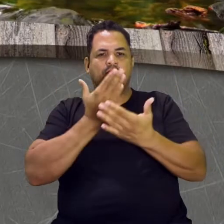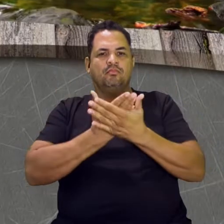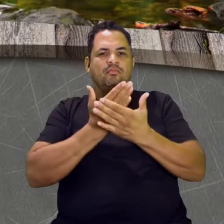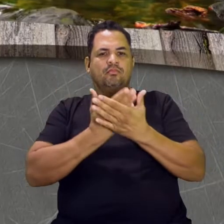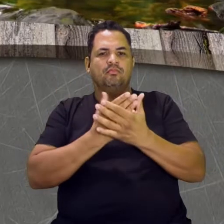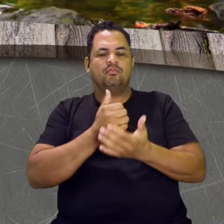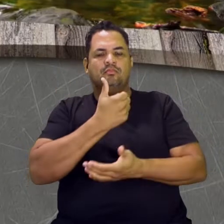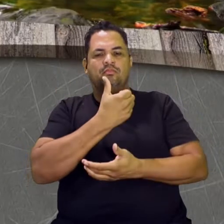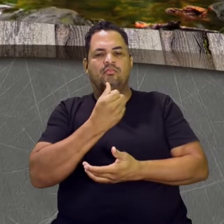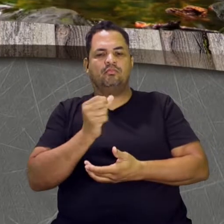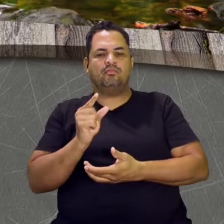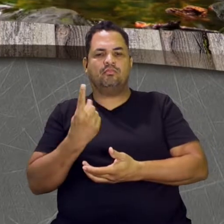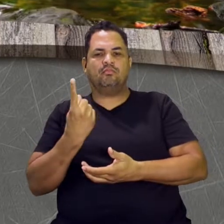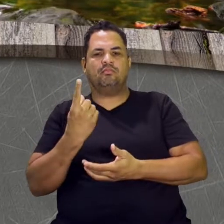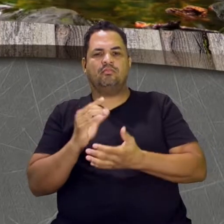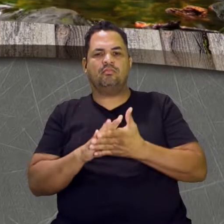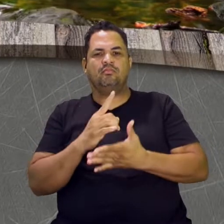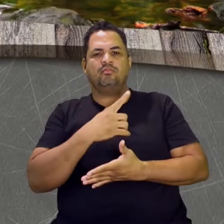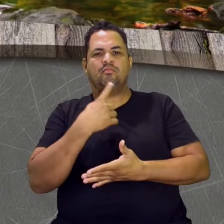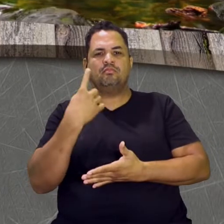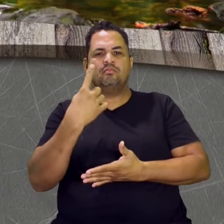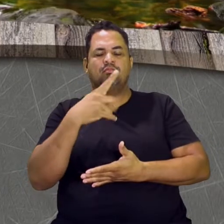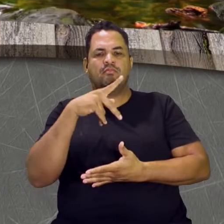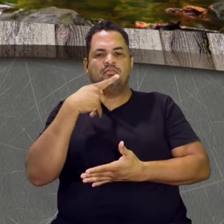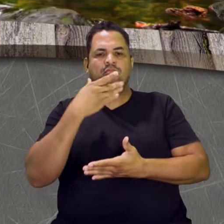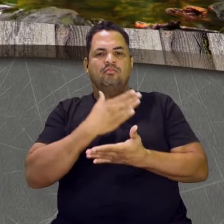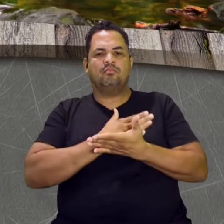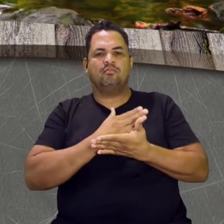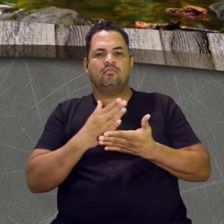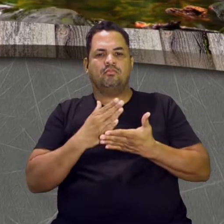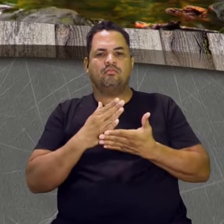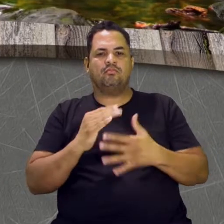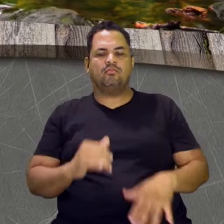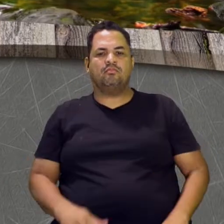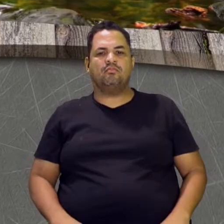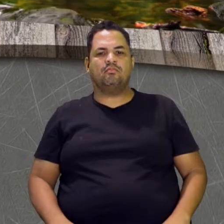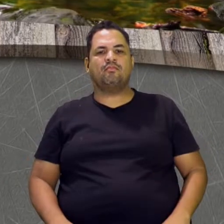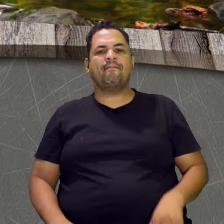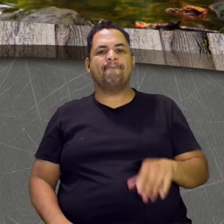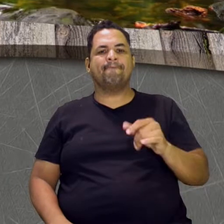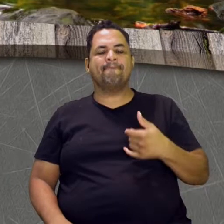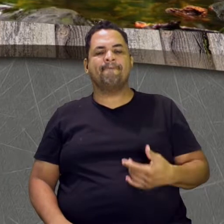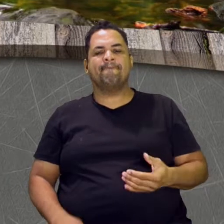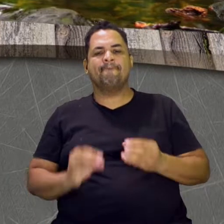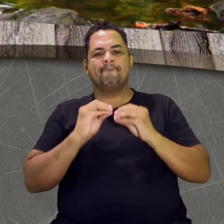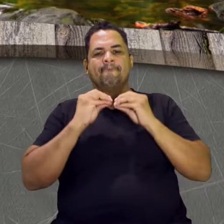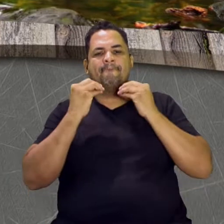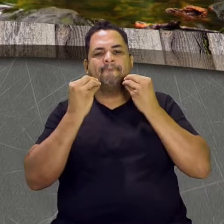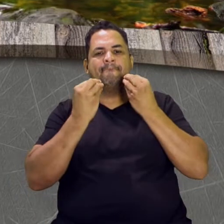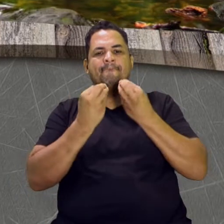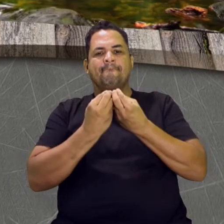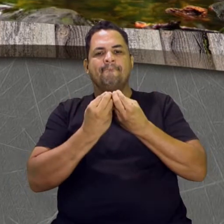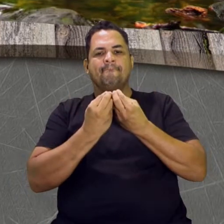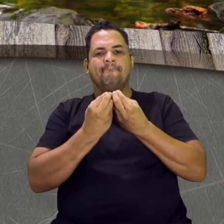aula 16.1, onde nós vamos começar ou dar continuidade às nossas substâncias